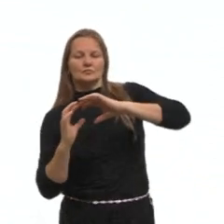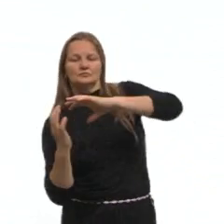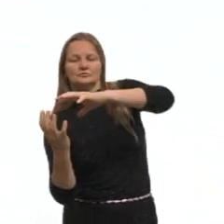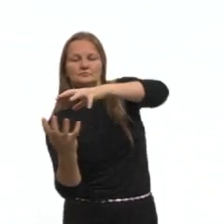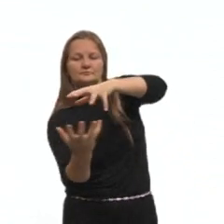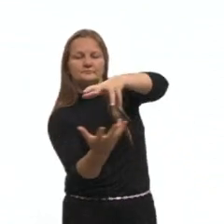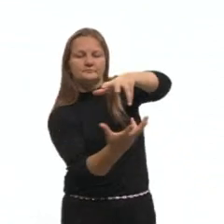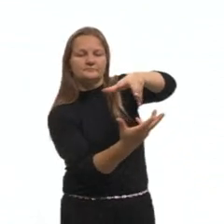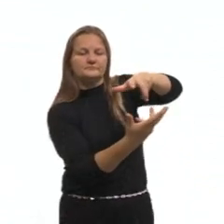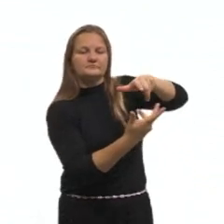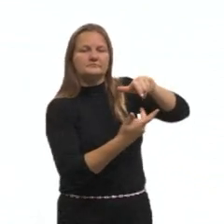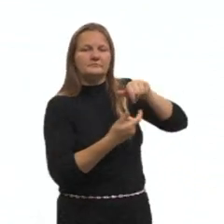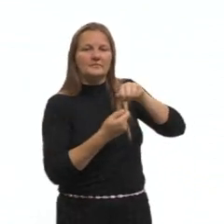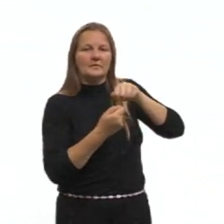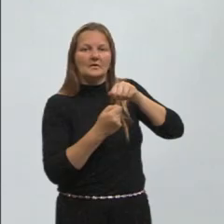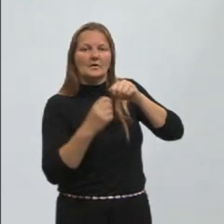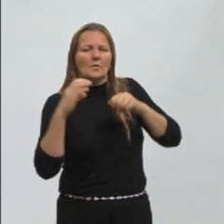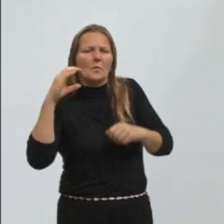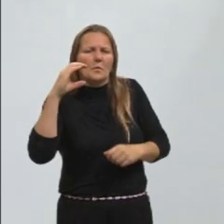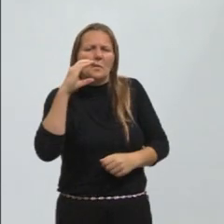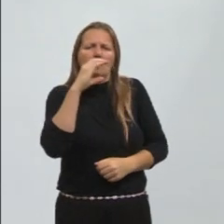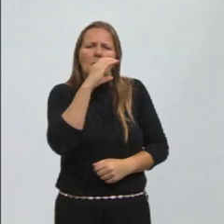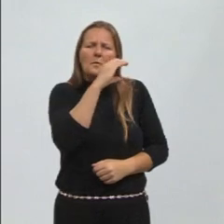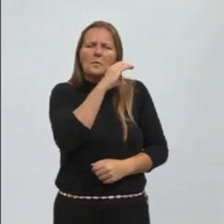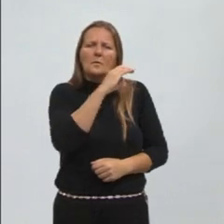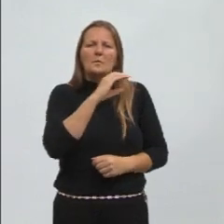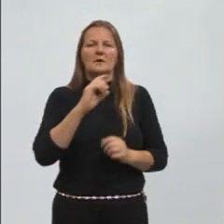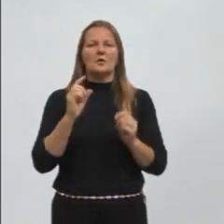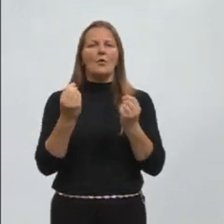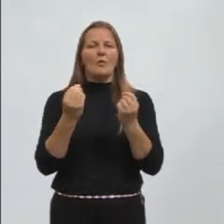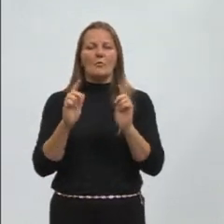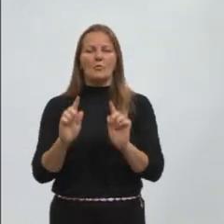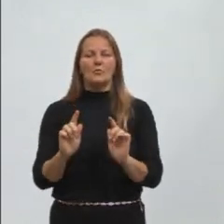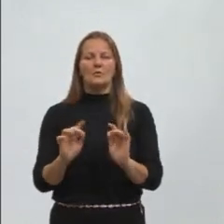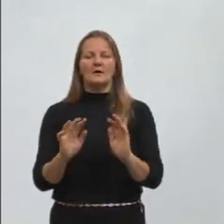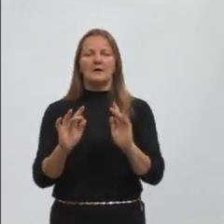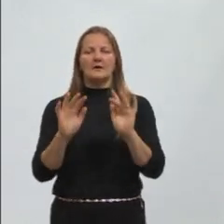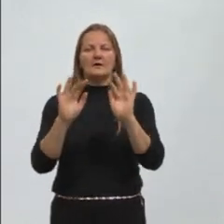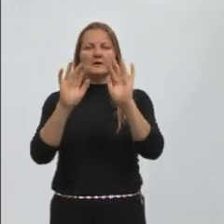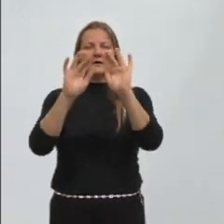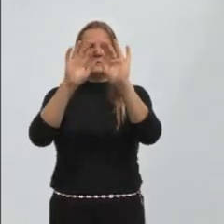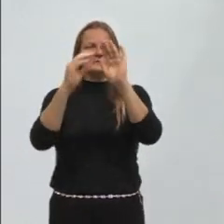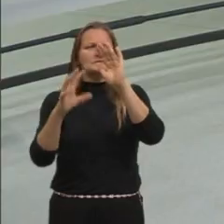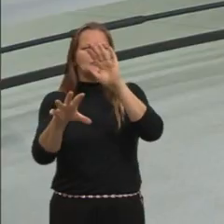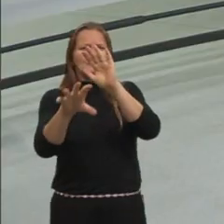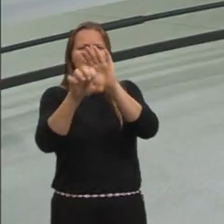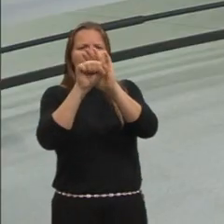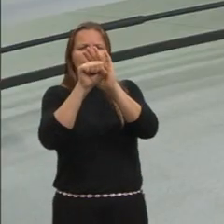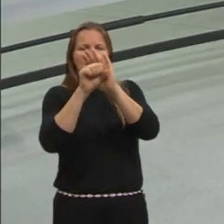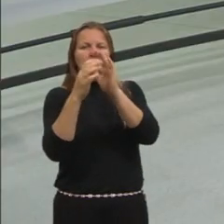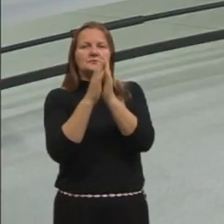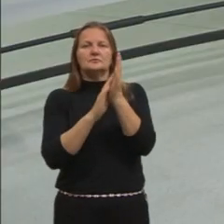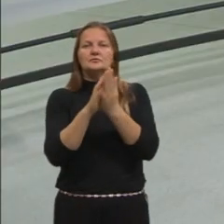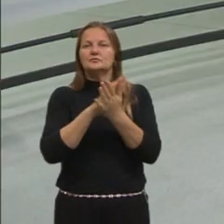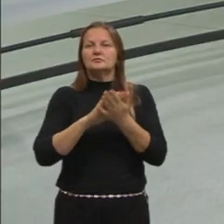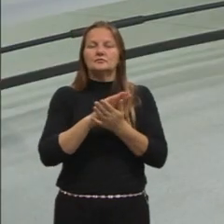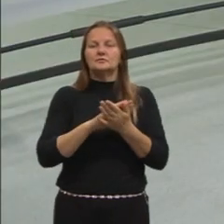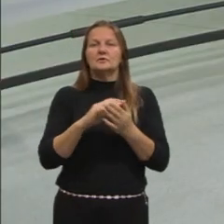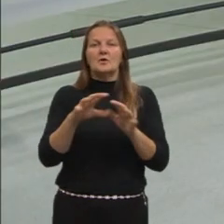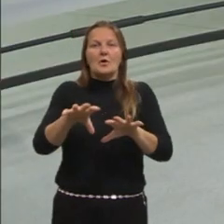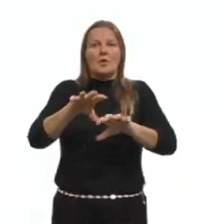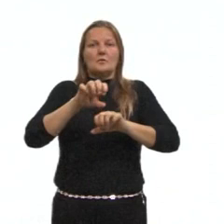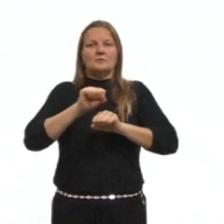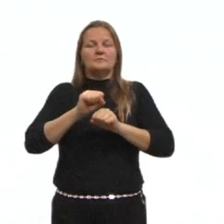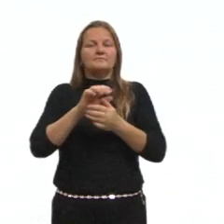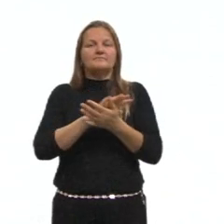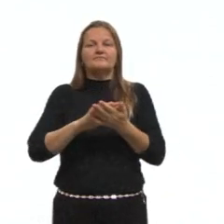emissões de não maiores emissões mas a dificuldade de absorção desses gases que estão sendo emitidos cada vez mais em maiores quantidades né